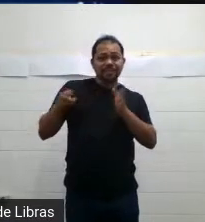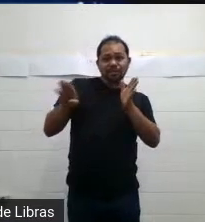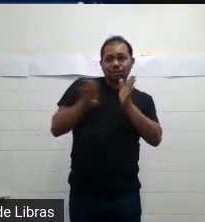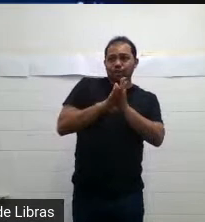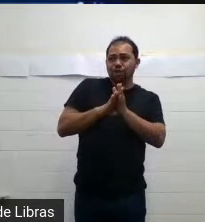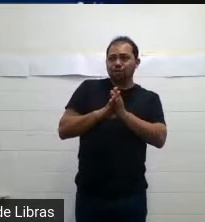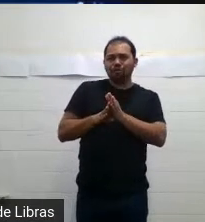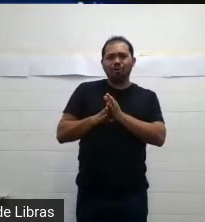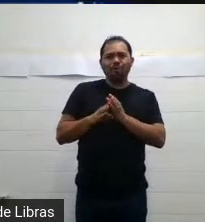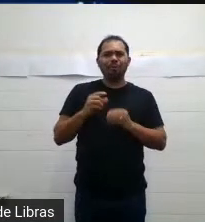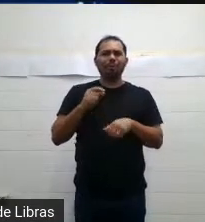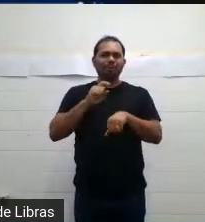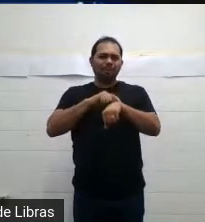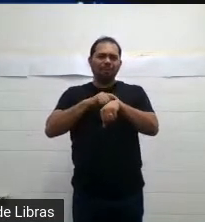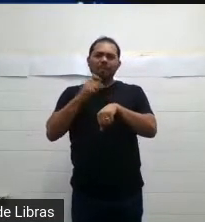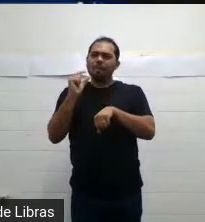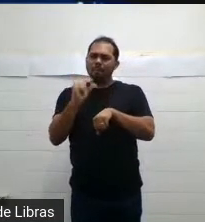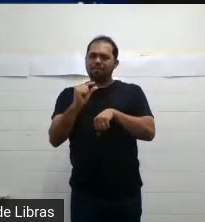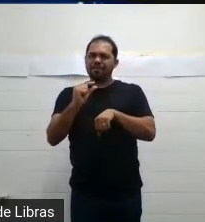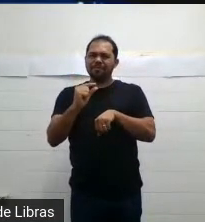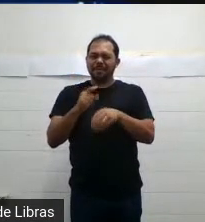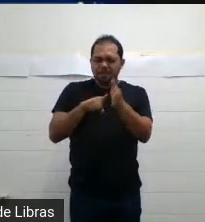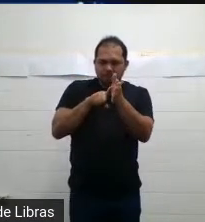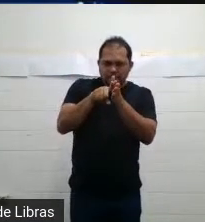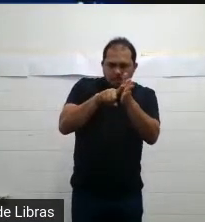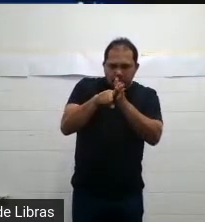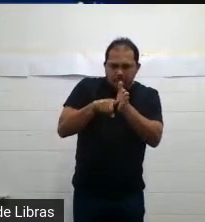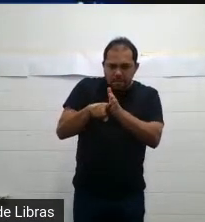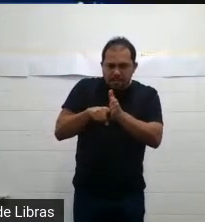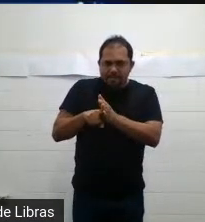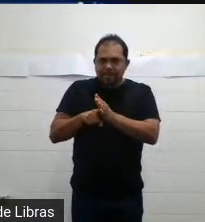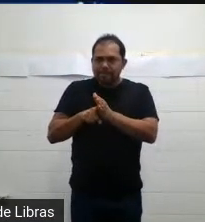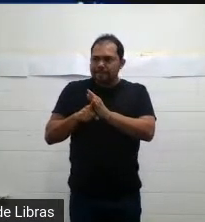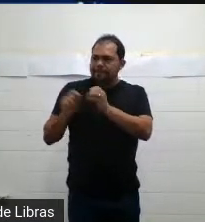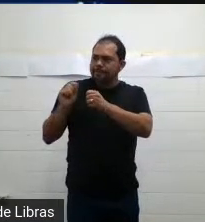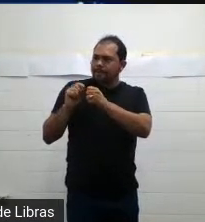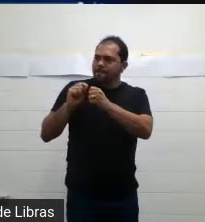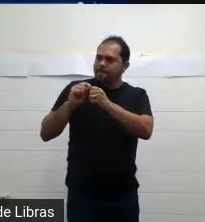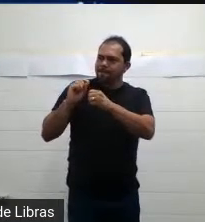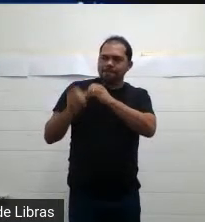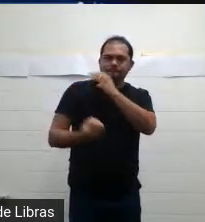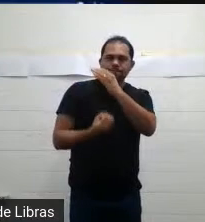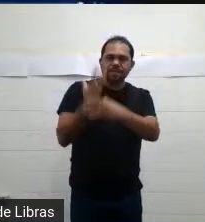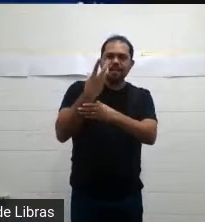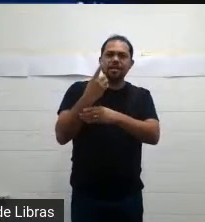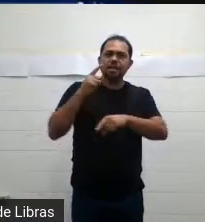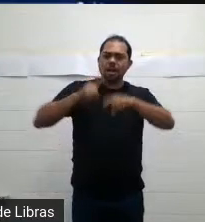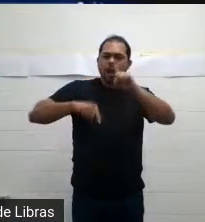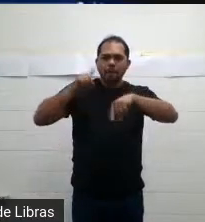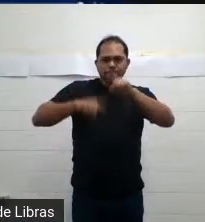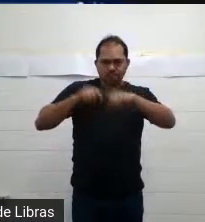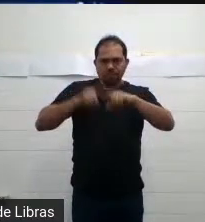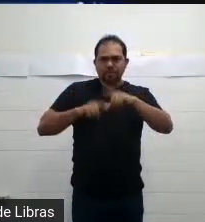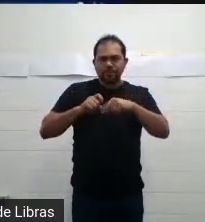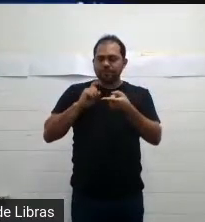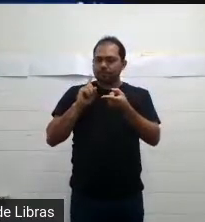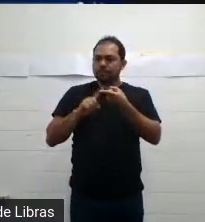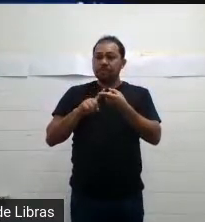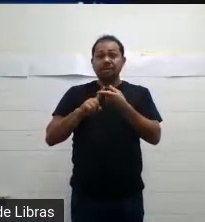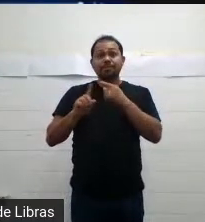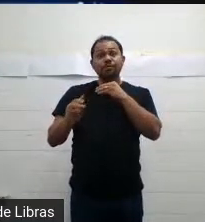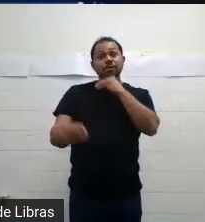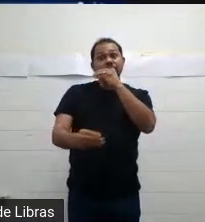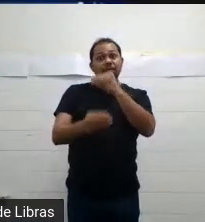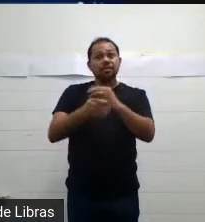pesquisa, construir um produto e escrever também uma dissertação, porque é um processo, né,